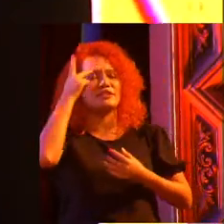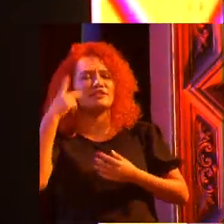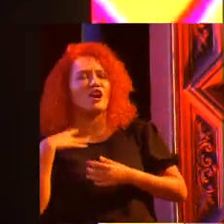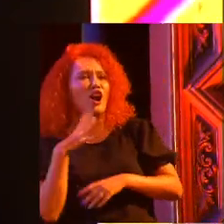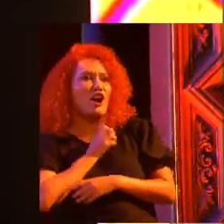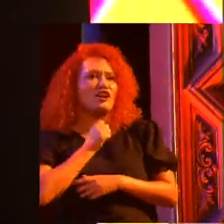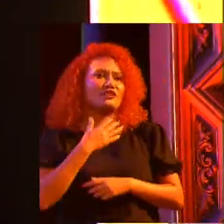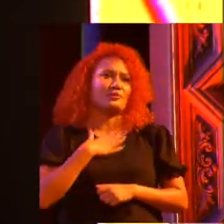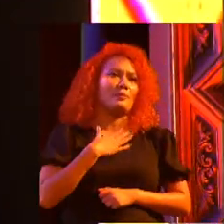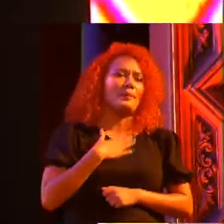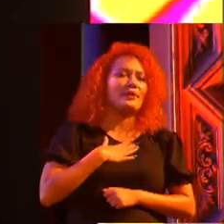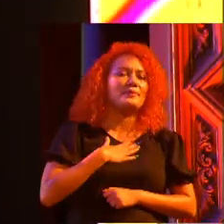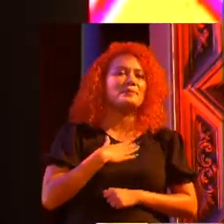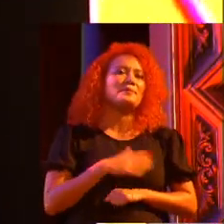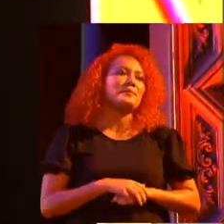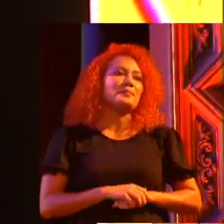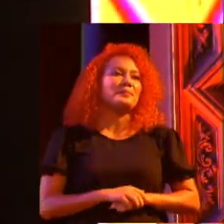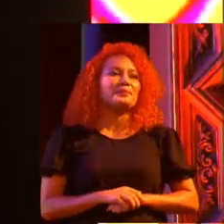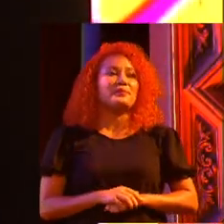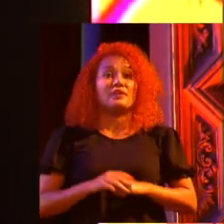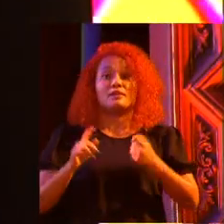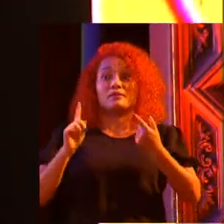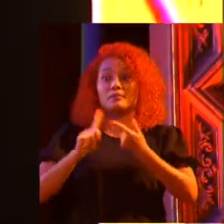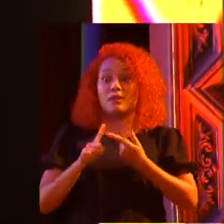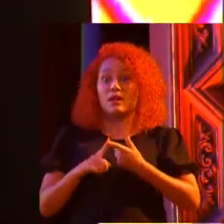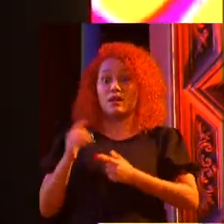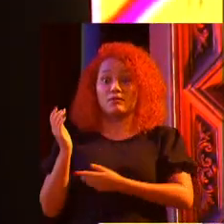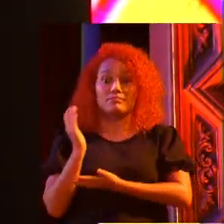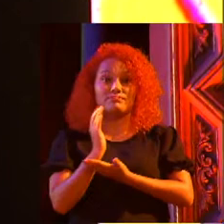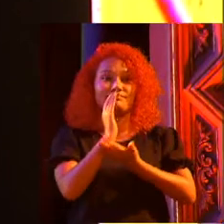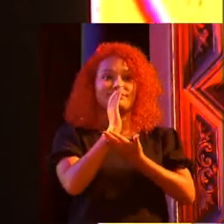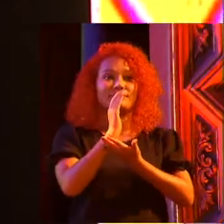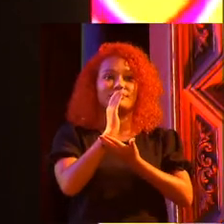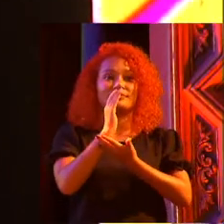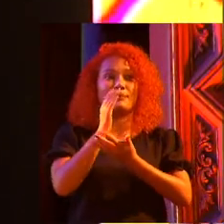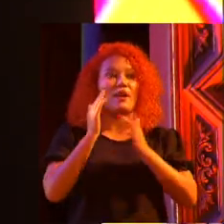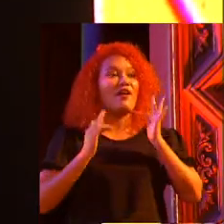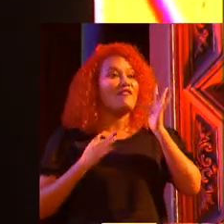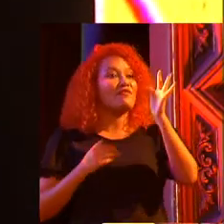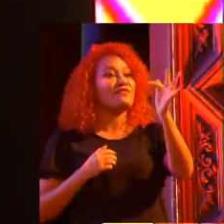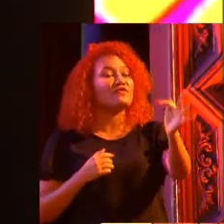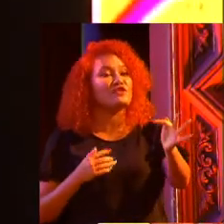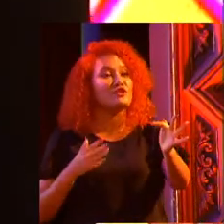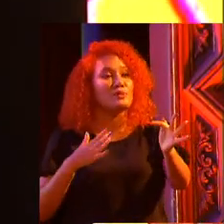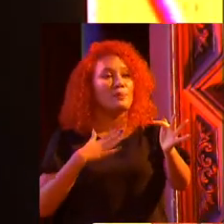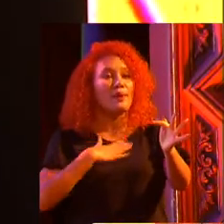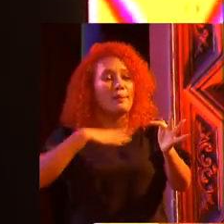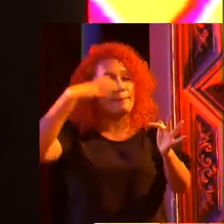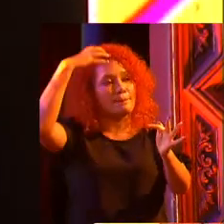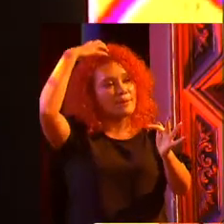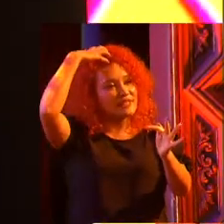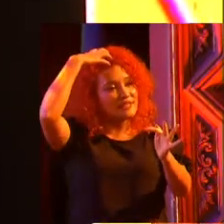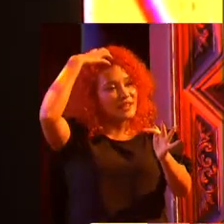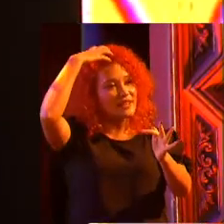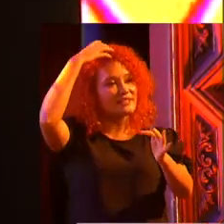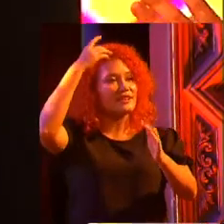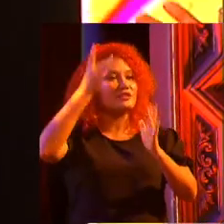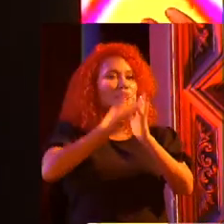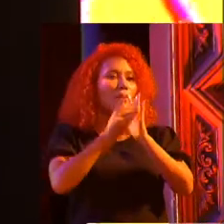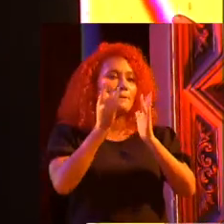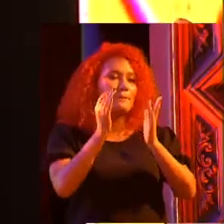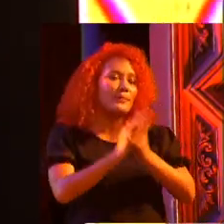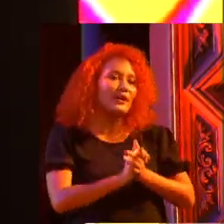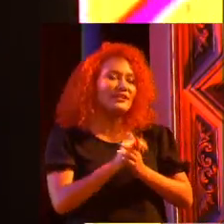mim. E eu queria dedicar esse prêmio à minha futura e minha princesa, esposa, minha linda